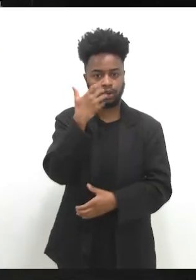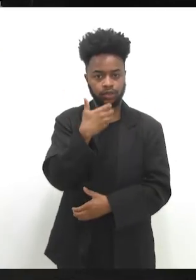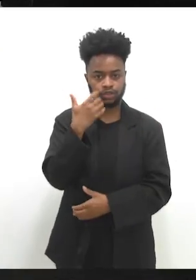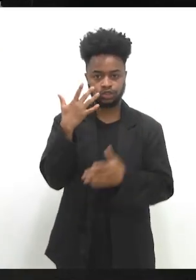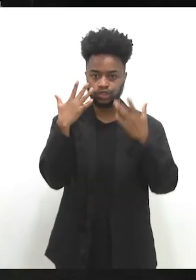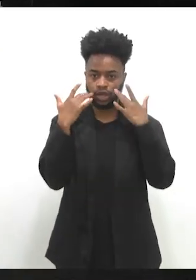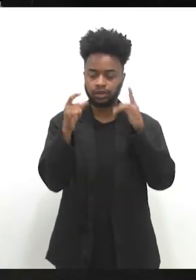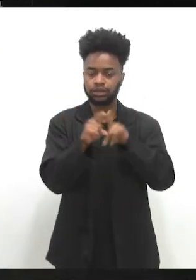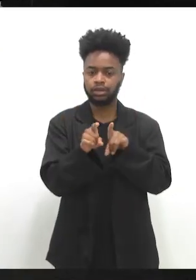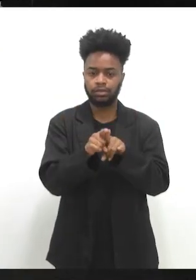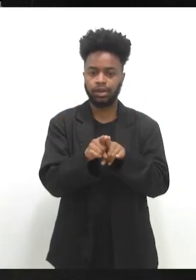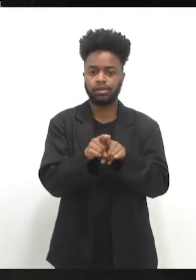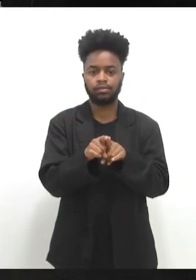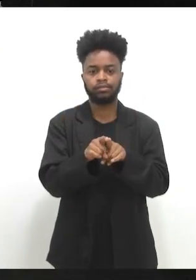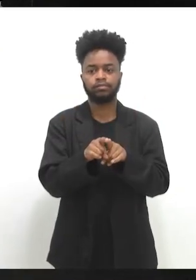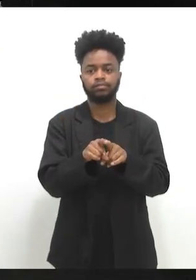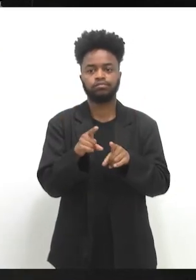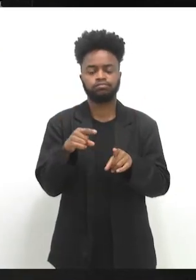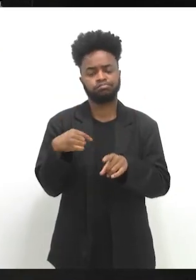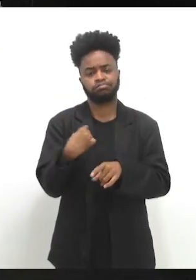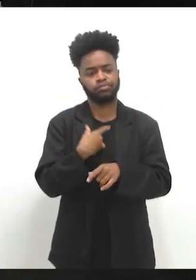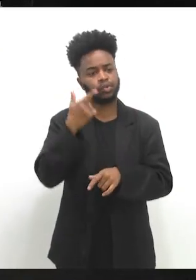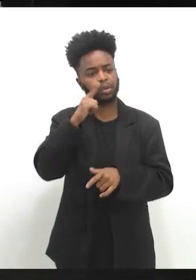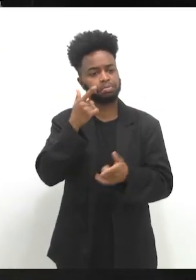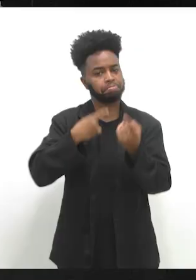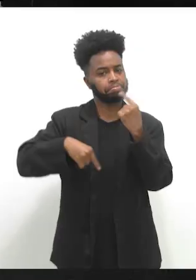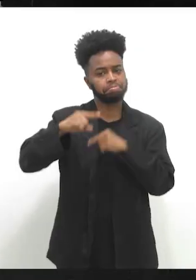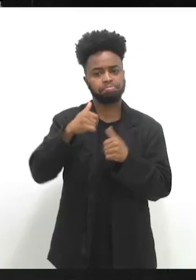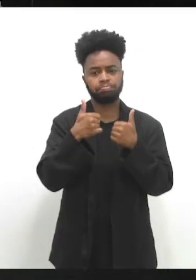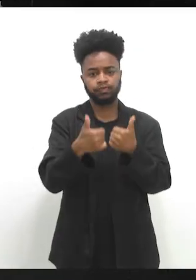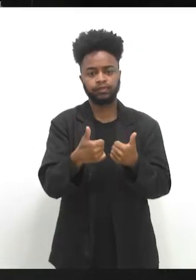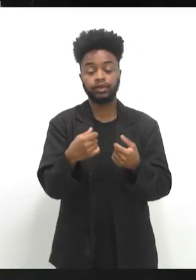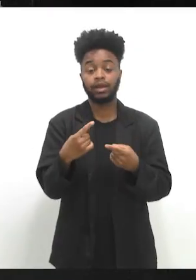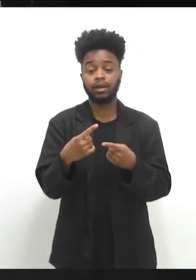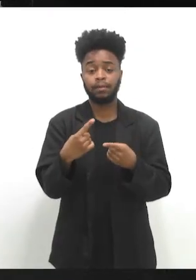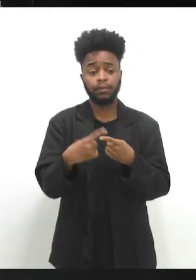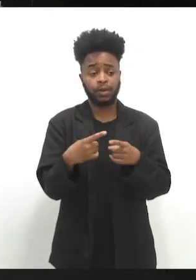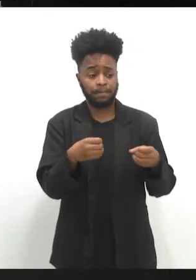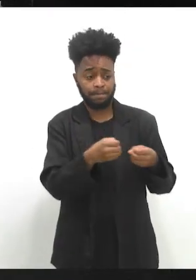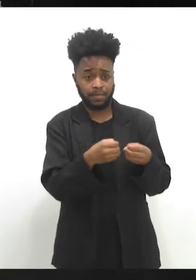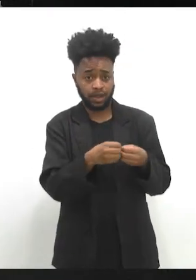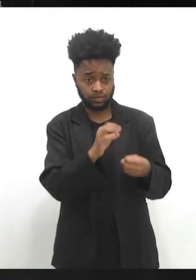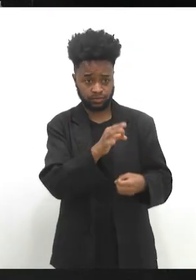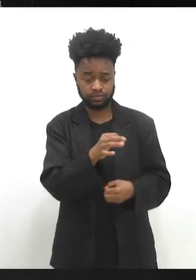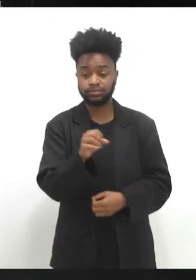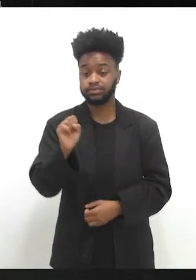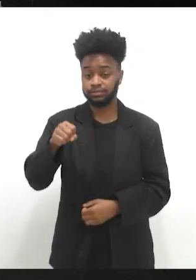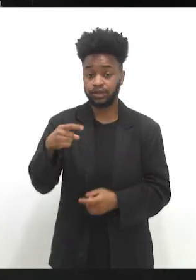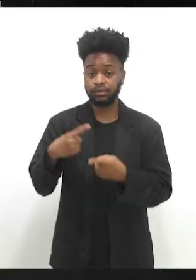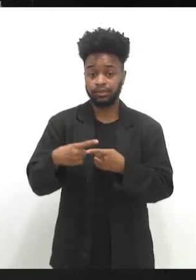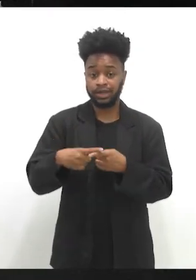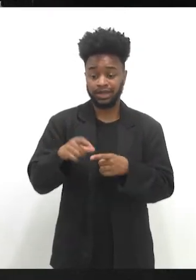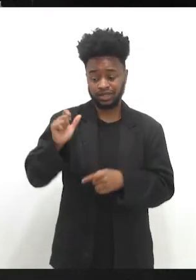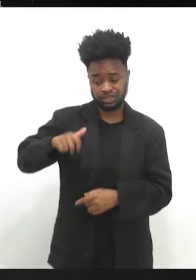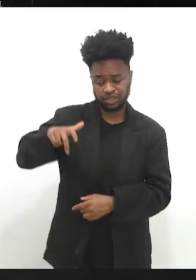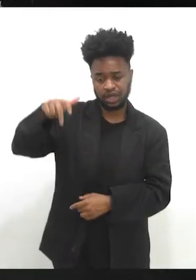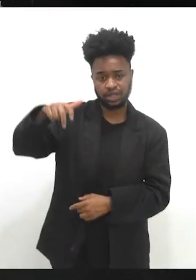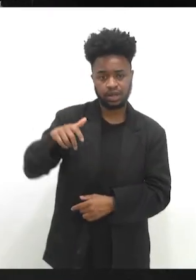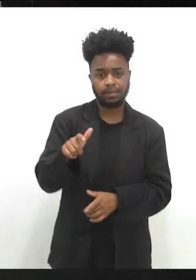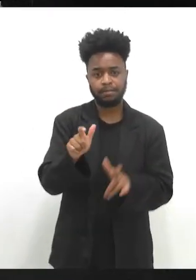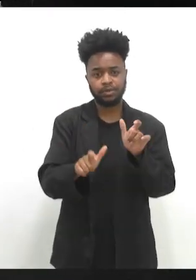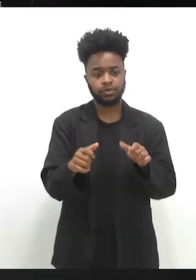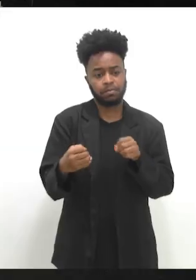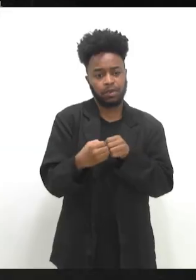mas para o grande público. Então, assim, realmente a gente tem dado muito certo. Imagino, até porque ali você fica pertinho, né? Porque na escadaria o público fica bem